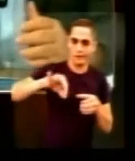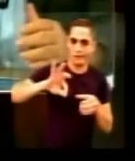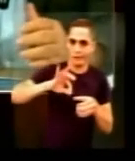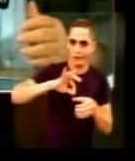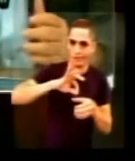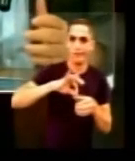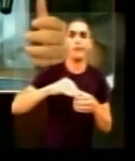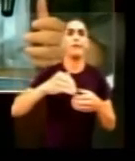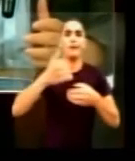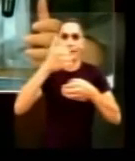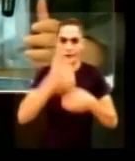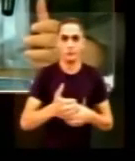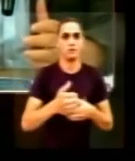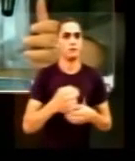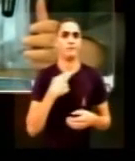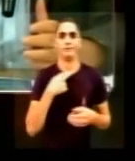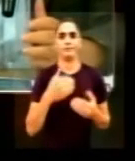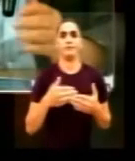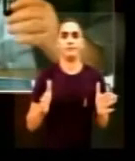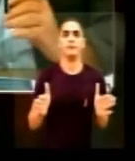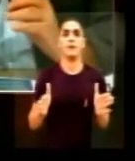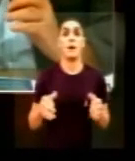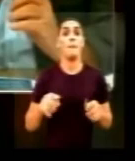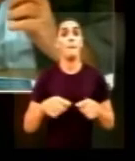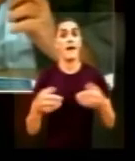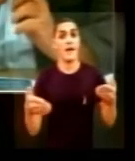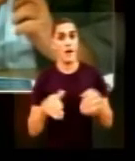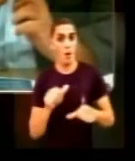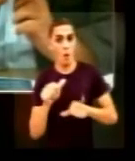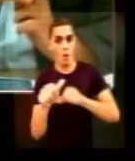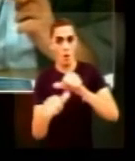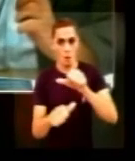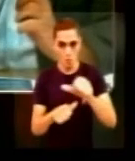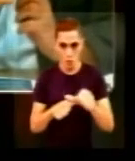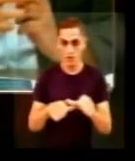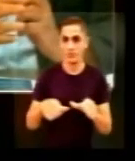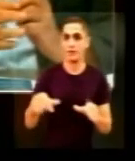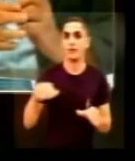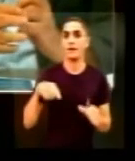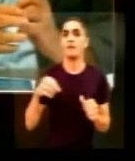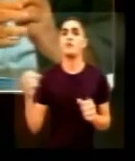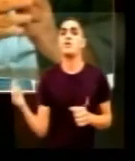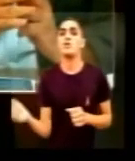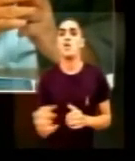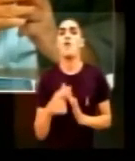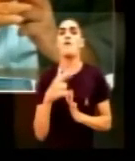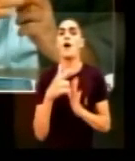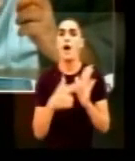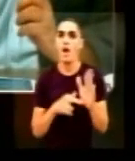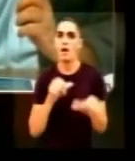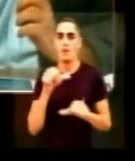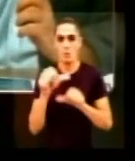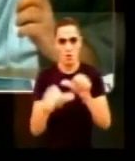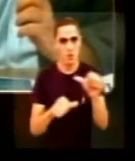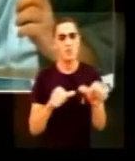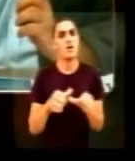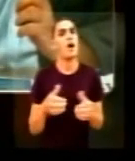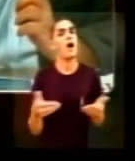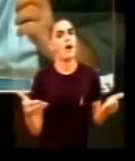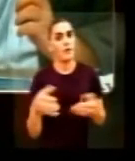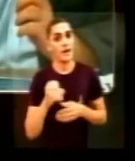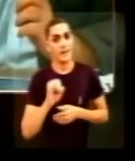normas foram reestabelecidas. O indivíduo que tiver por bastante